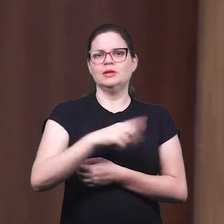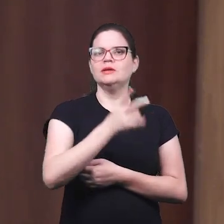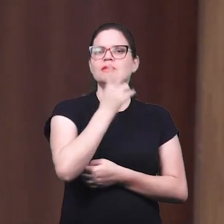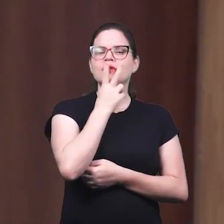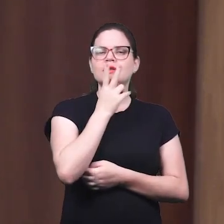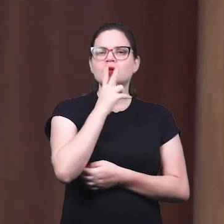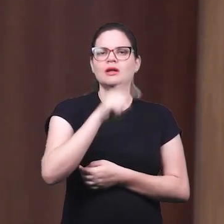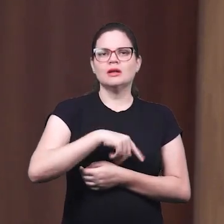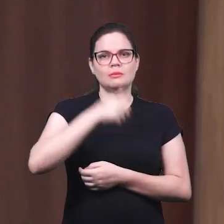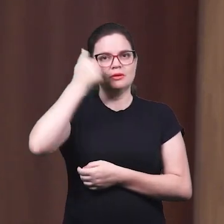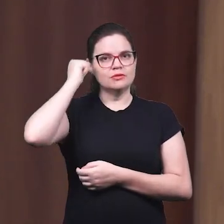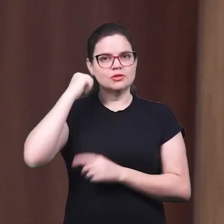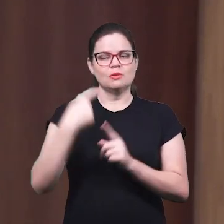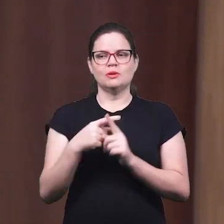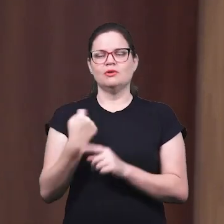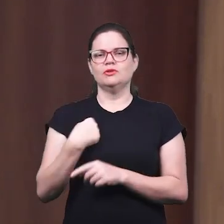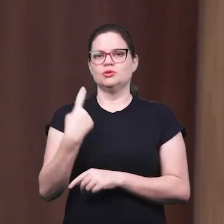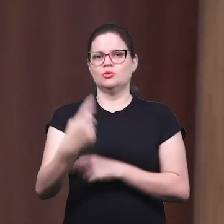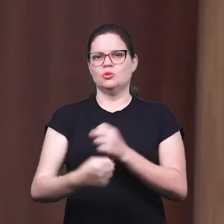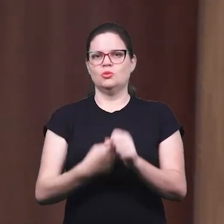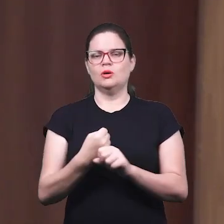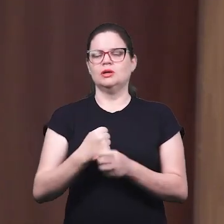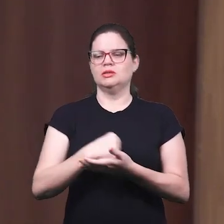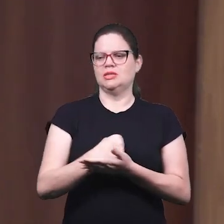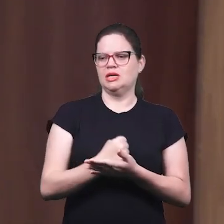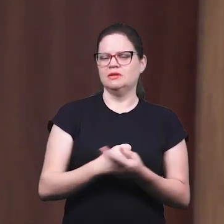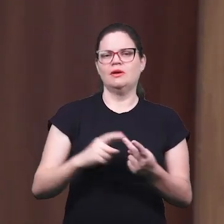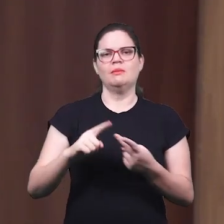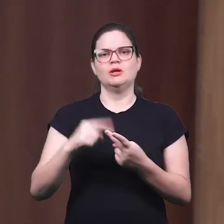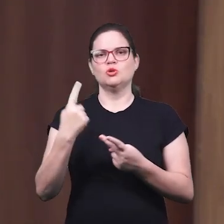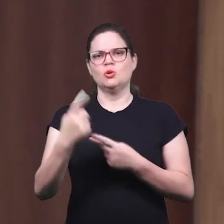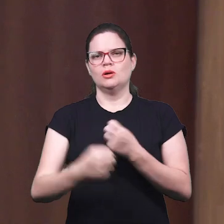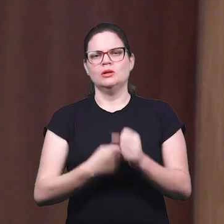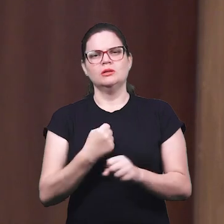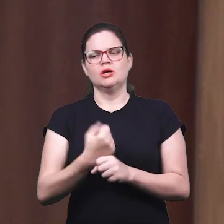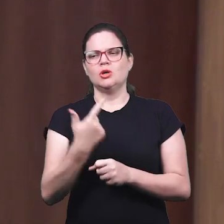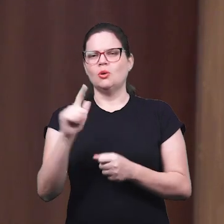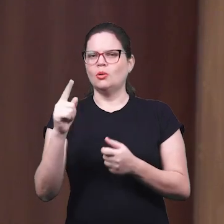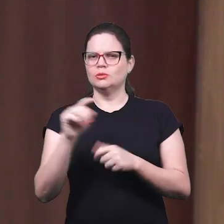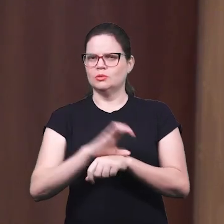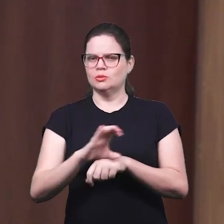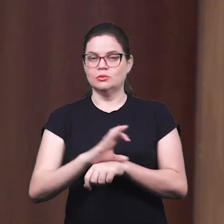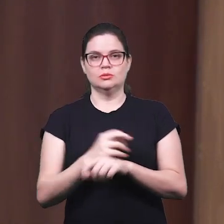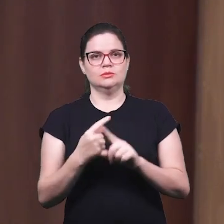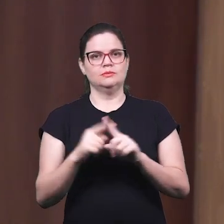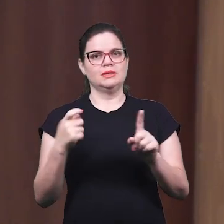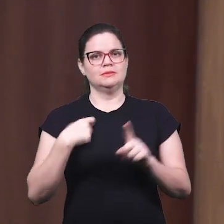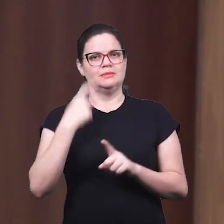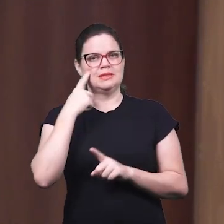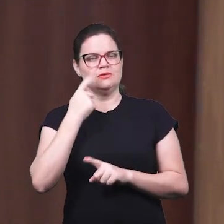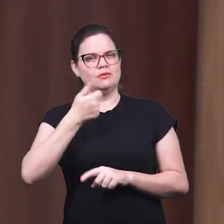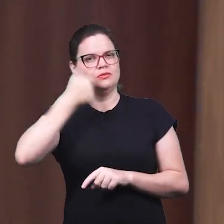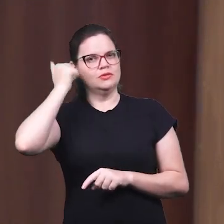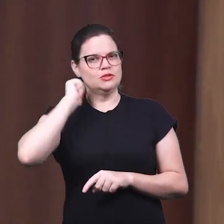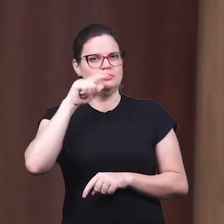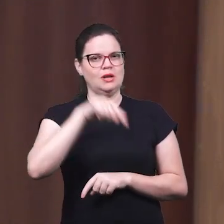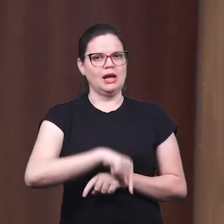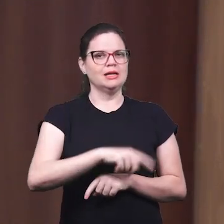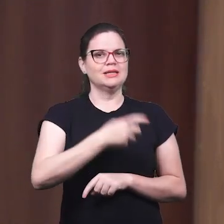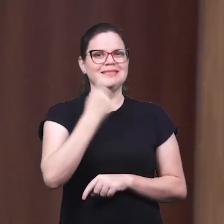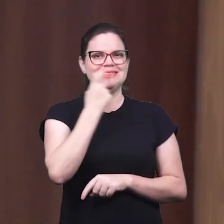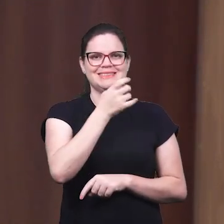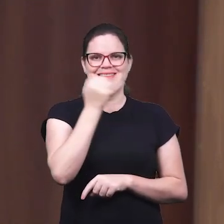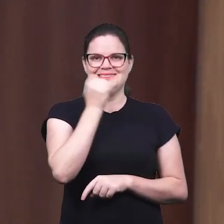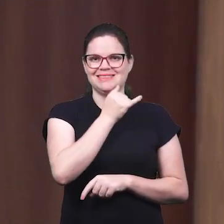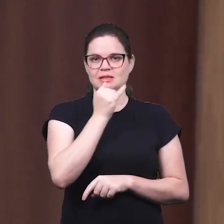curso científico, fiz um ano de farmácia, aí vim fazer meu vestibular de odontologia para voltar. E